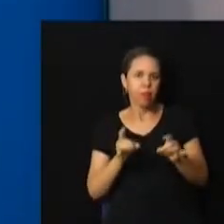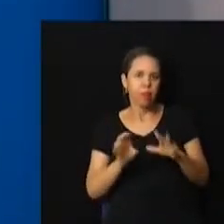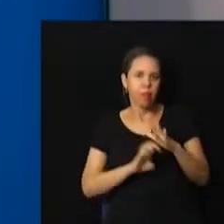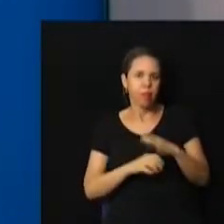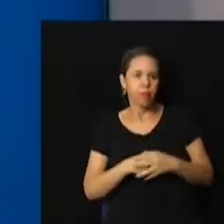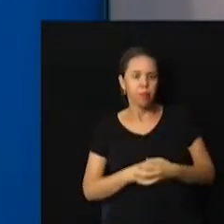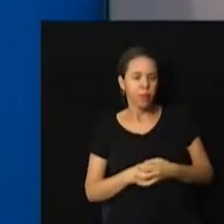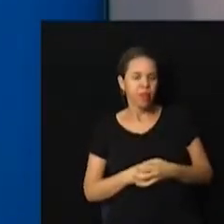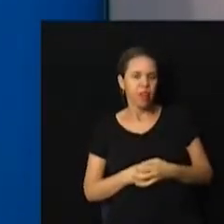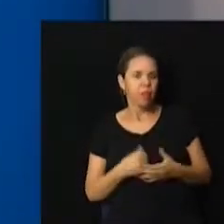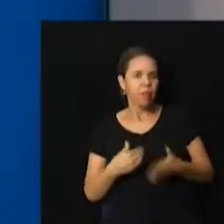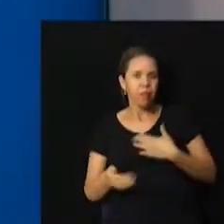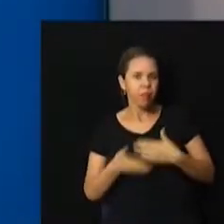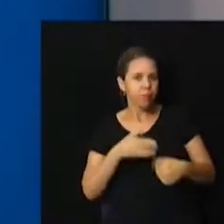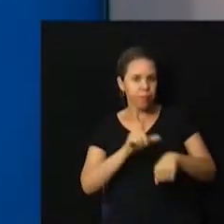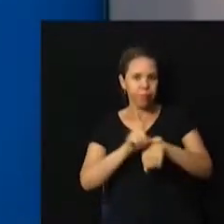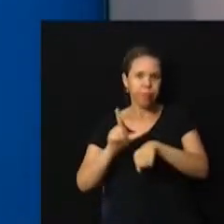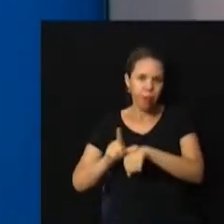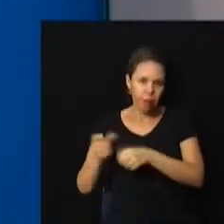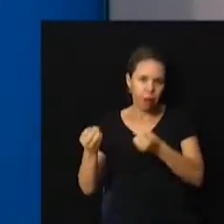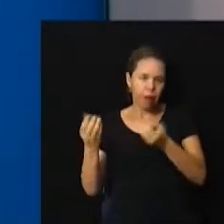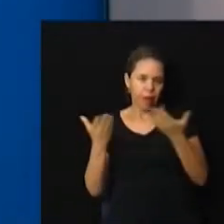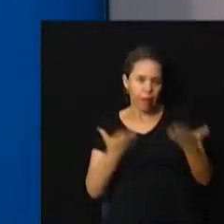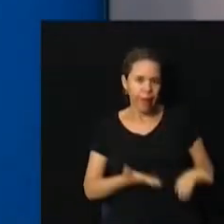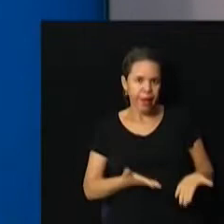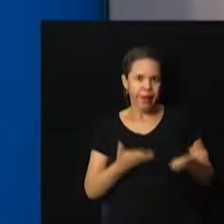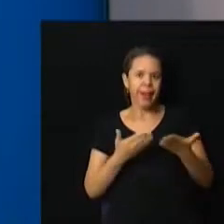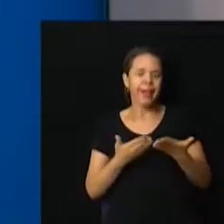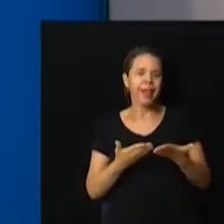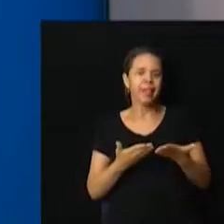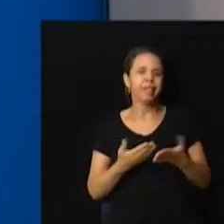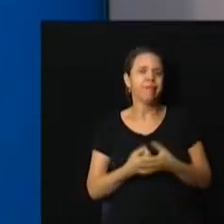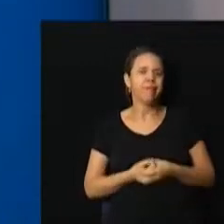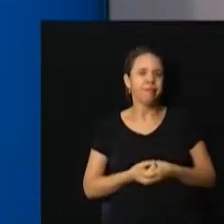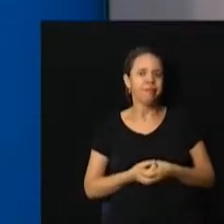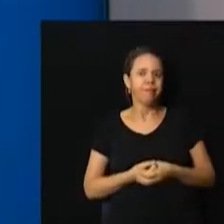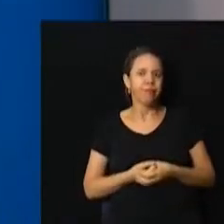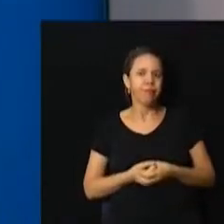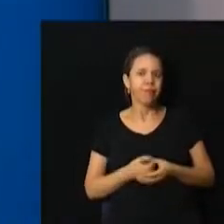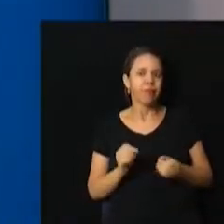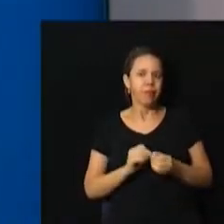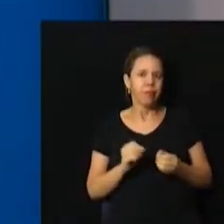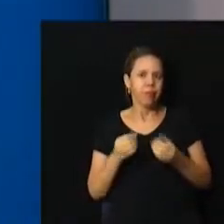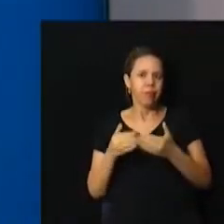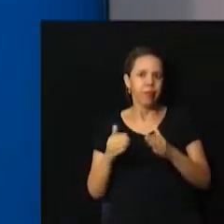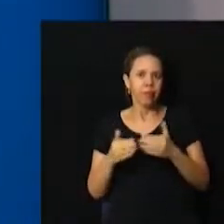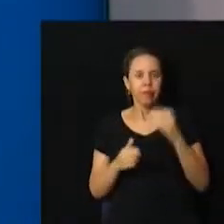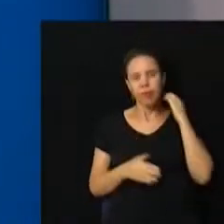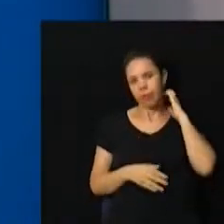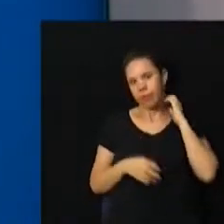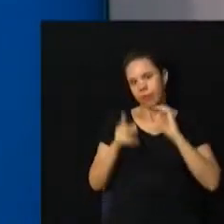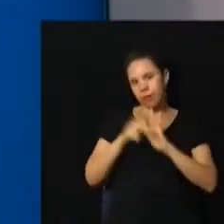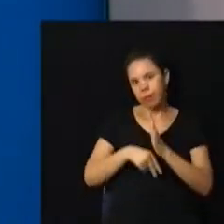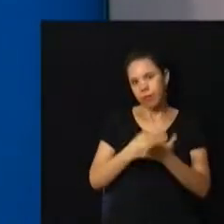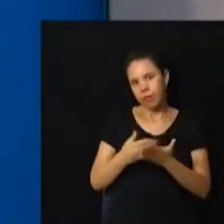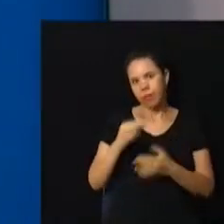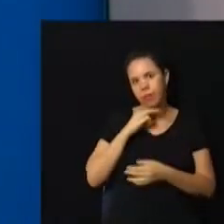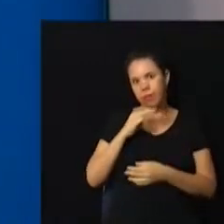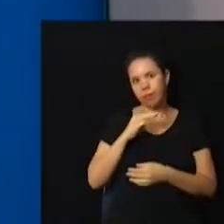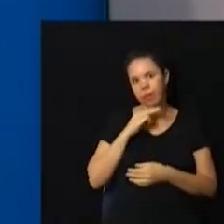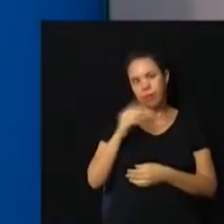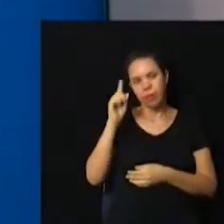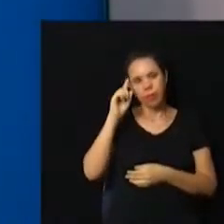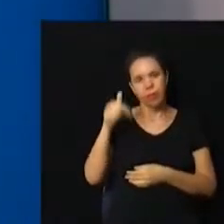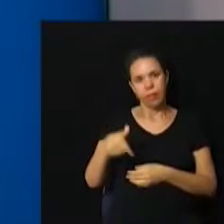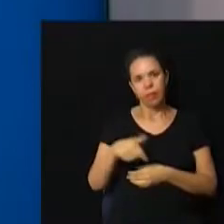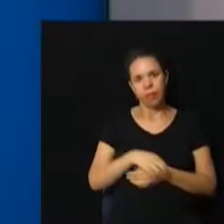da empresa, né? Então, qualquer comerciante é bem-vindo, independente do porte. Então, a gente está fazendo esse lançamento, o projeto começa em março,